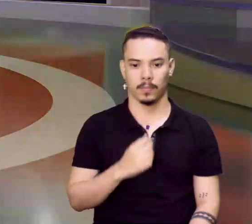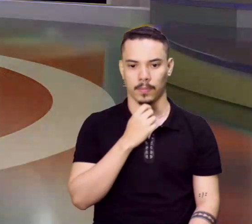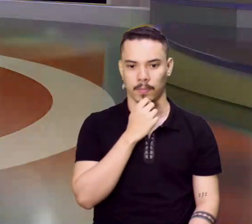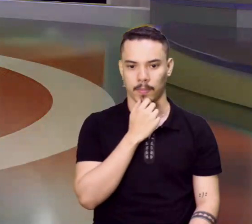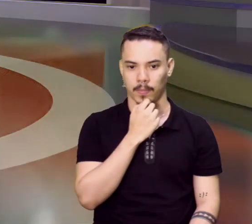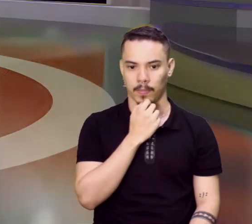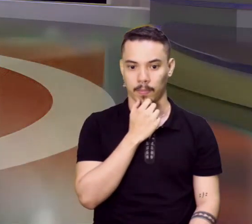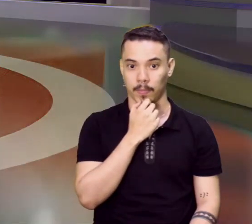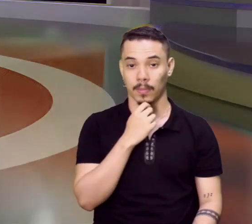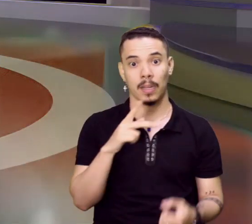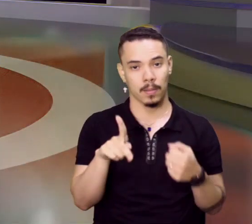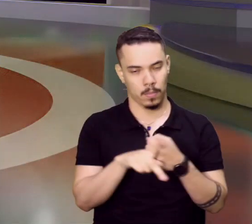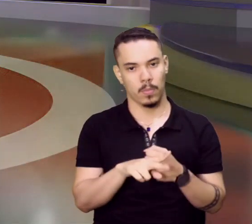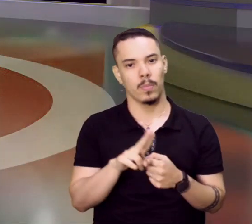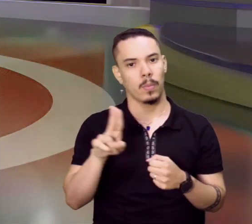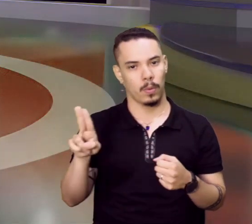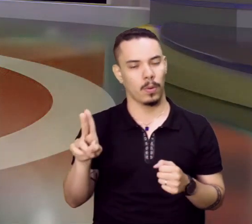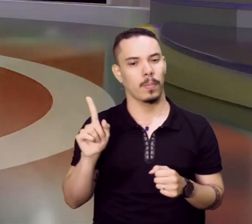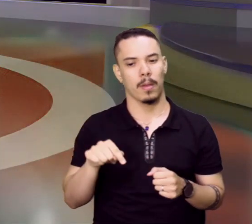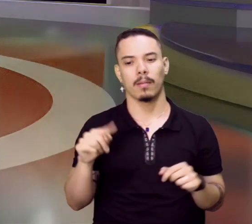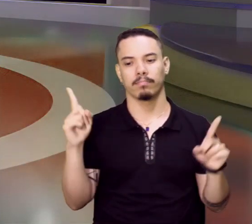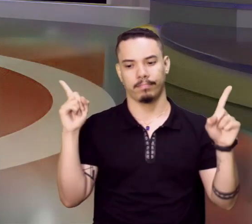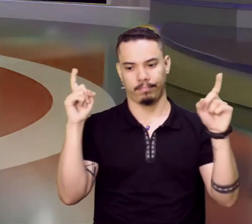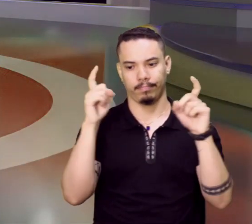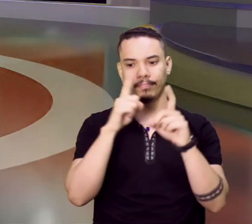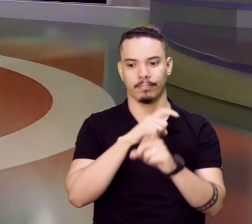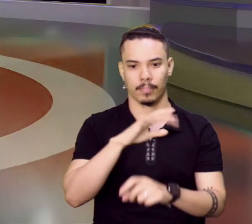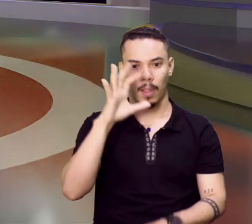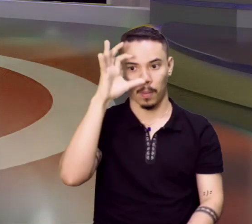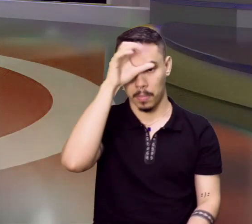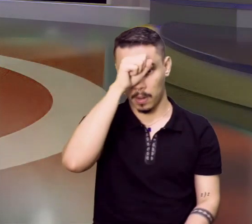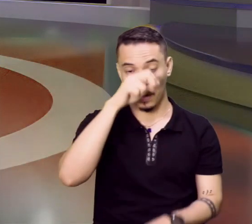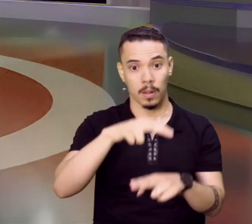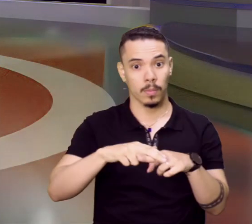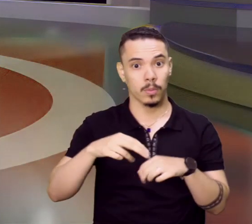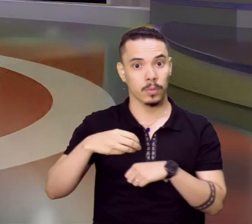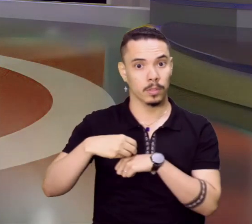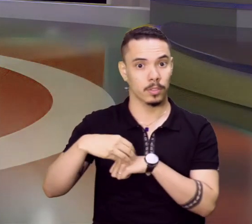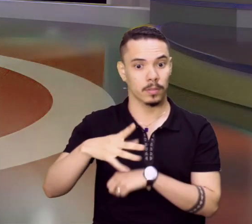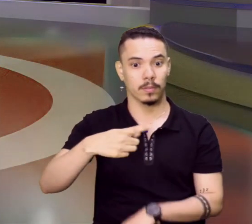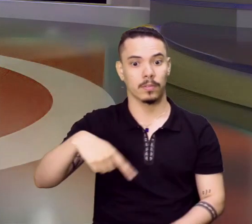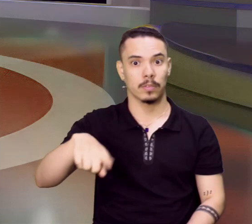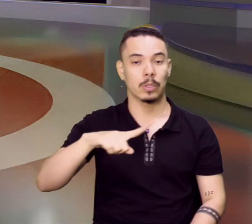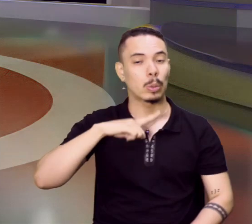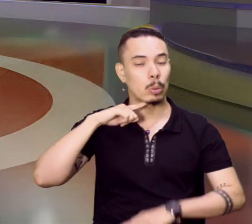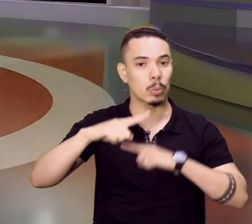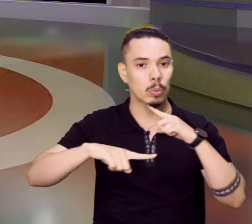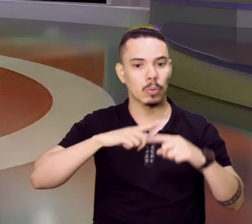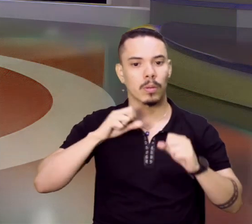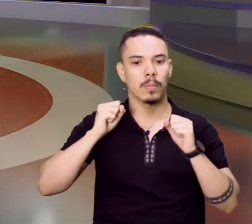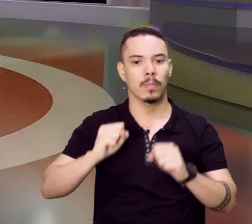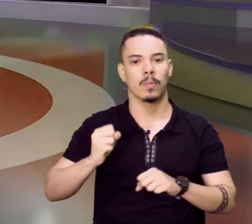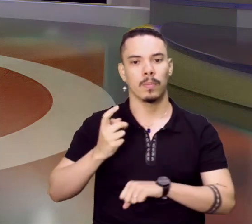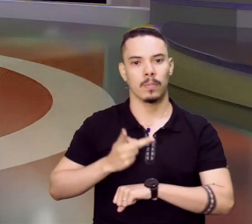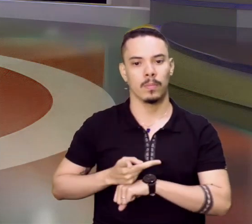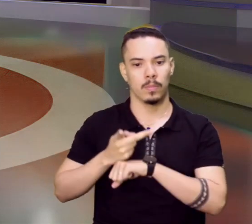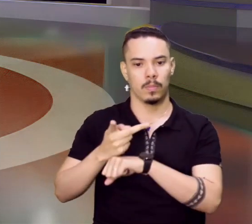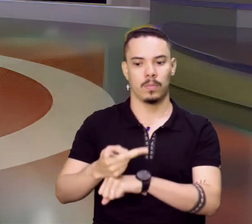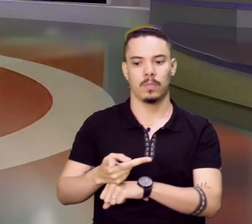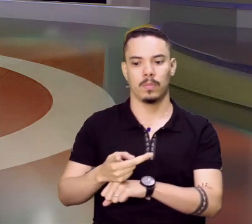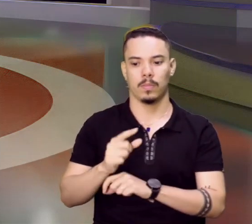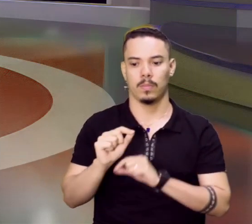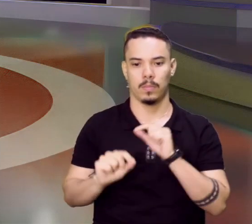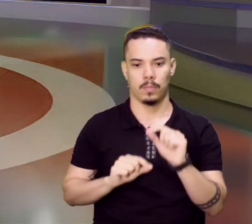Esses pronomes relativos são um pouquinho complicados para aprender. Então, assim, sugiro que quem tiver mais dúvidas, procure aí